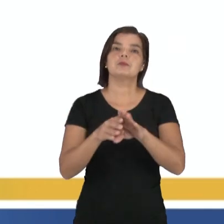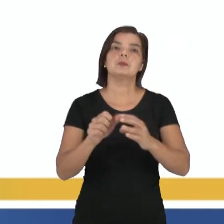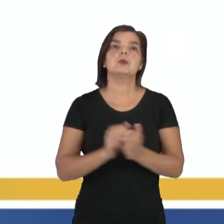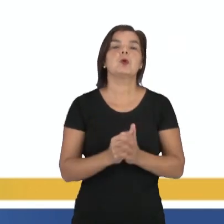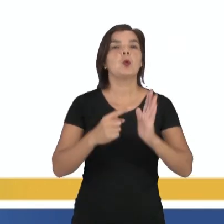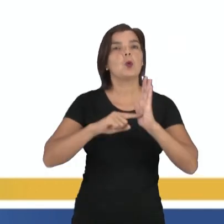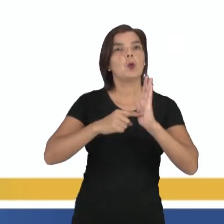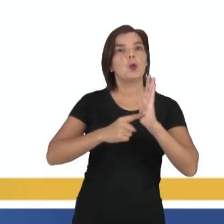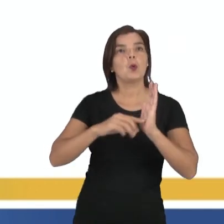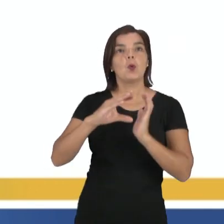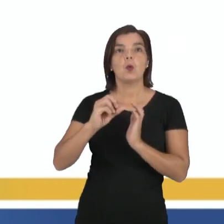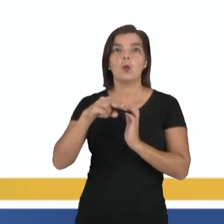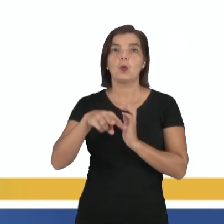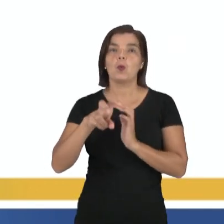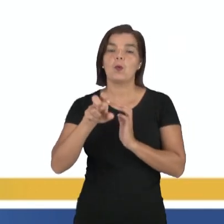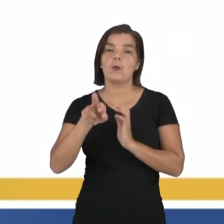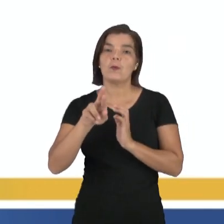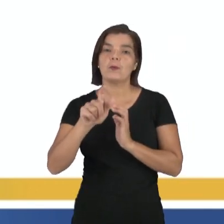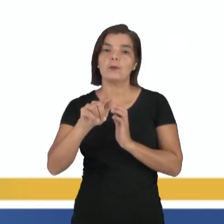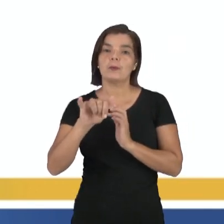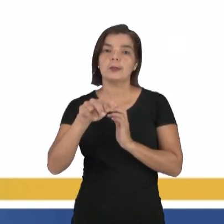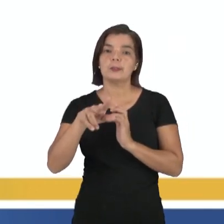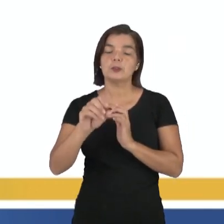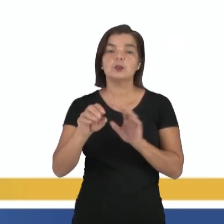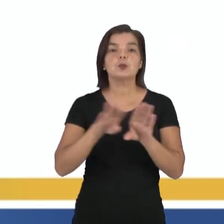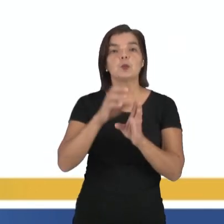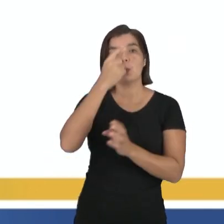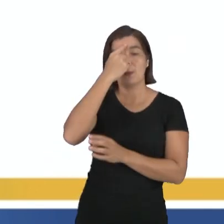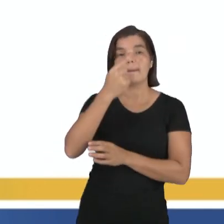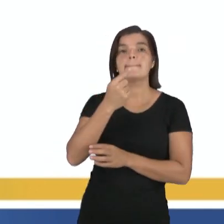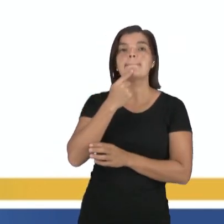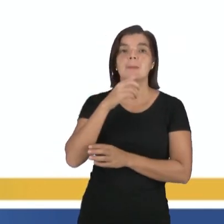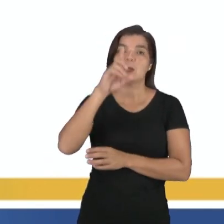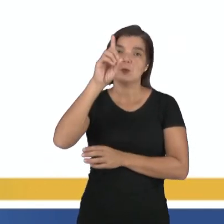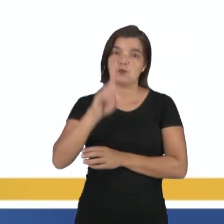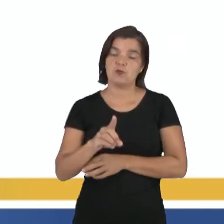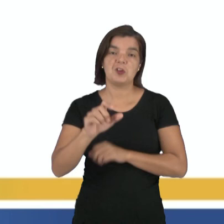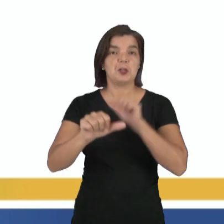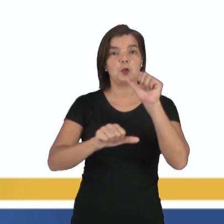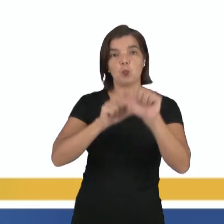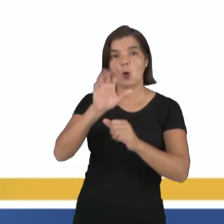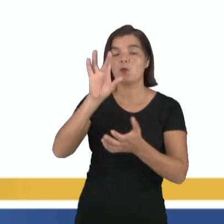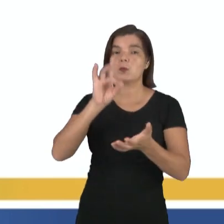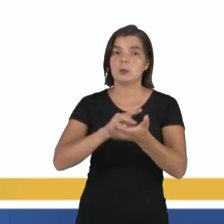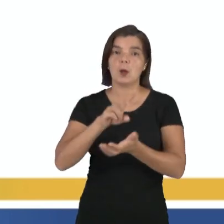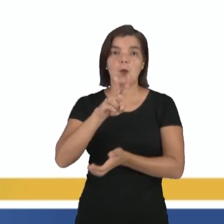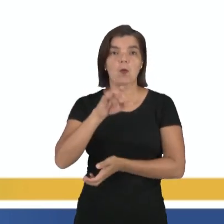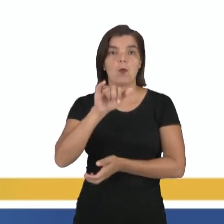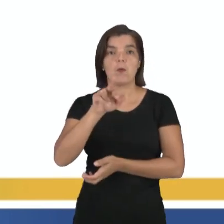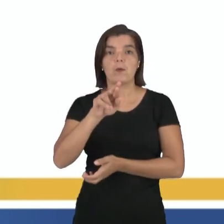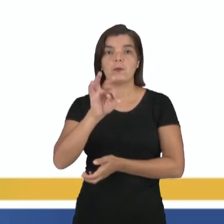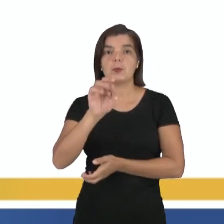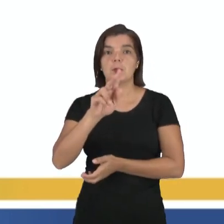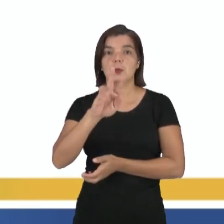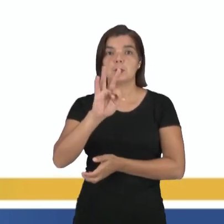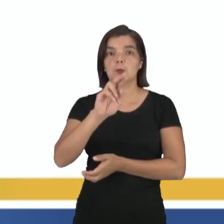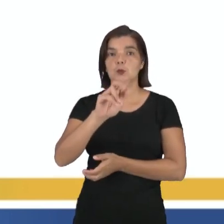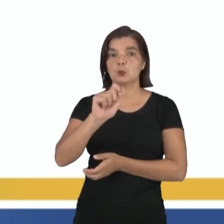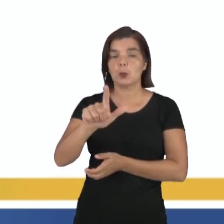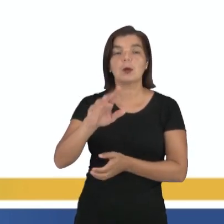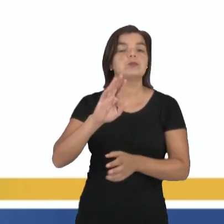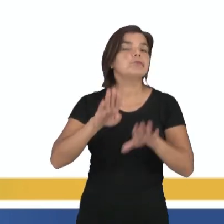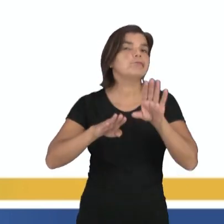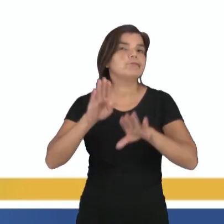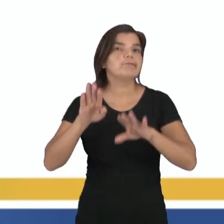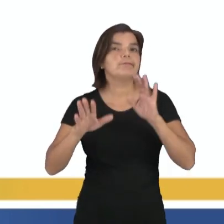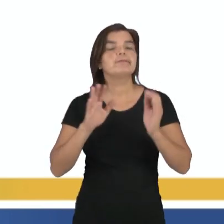ponto convergindo ou divergindo, formando uma imagem direita, invertida, real ou virtual, dependendo de qual